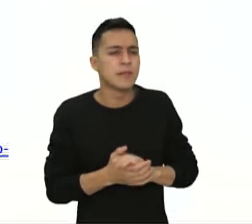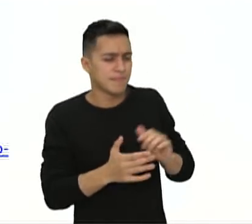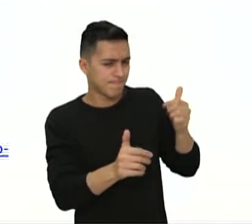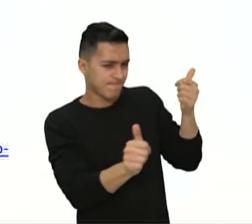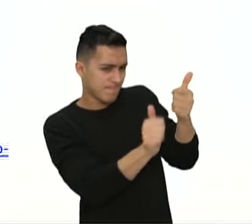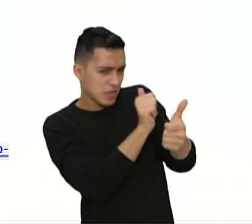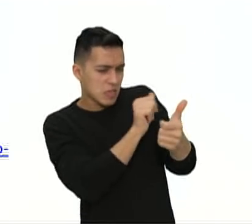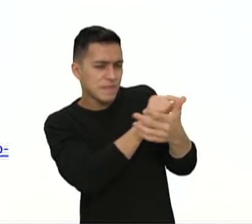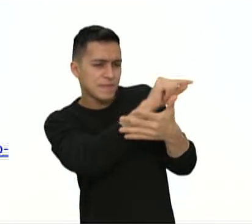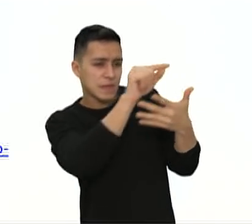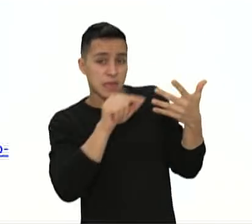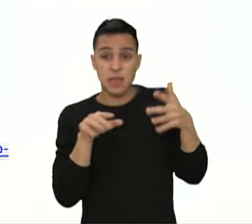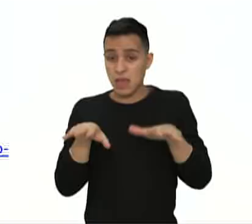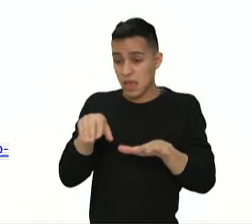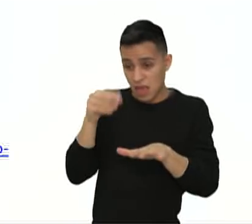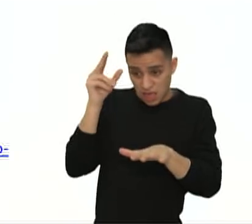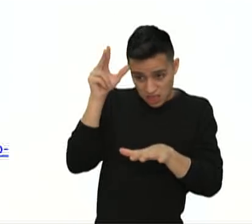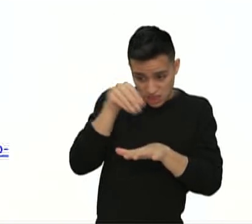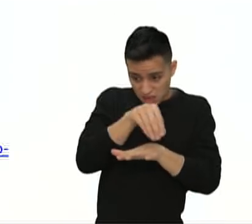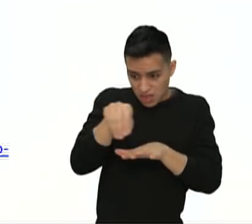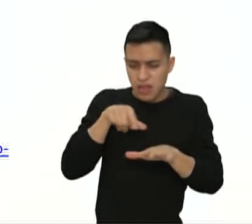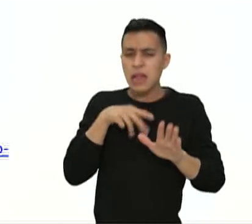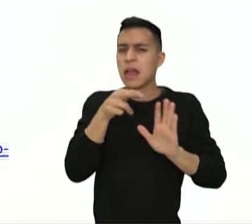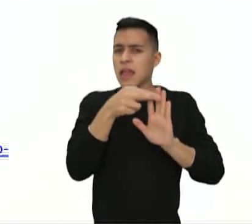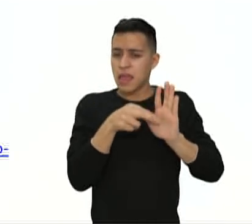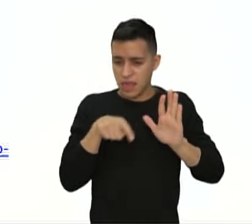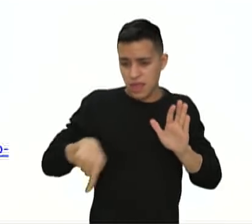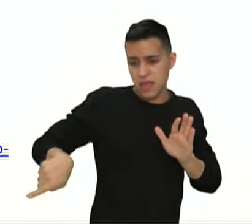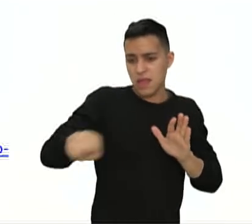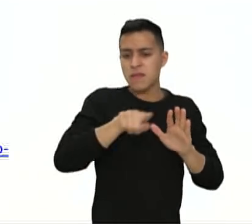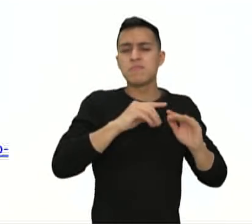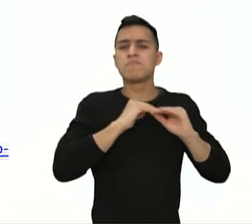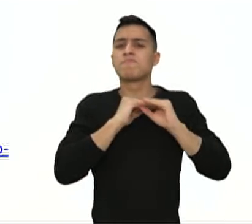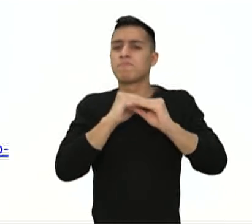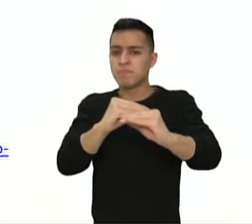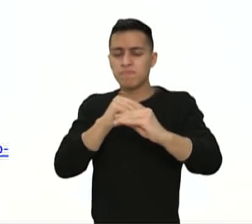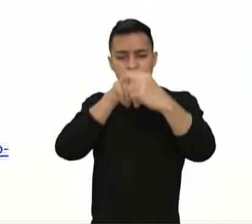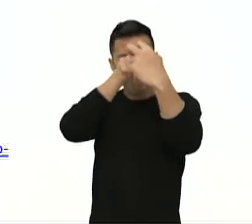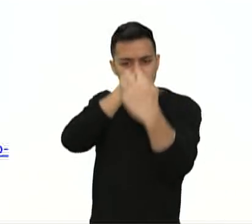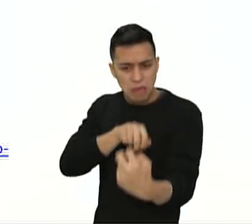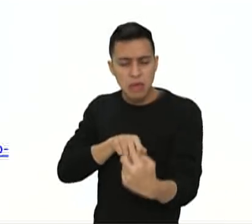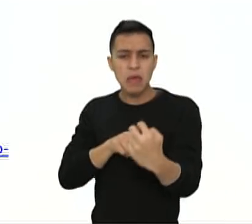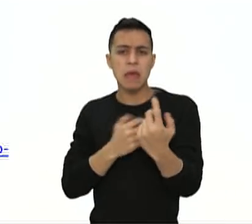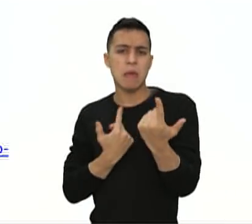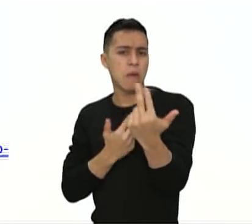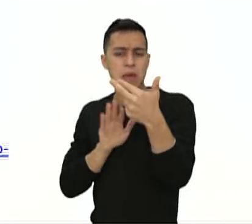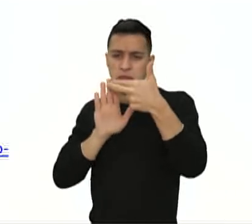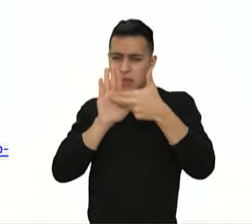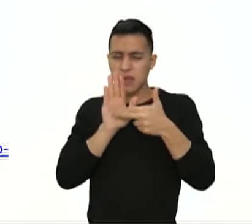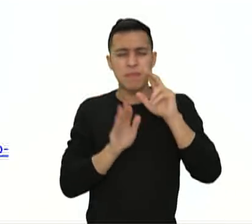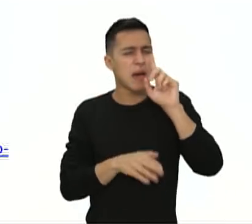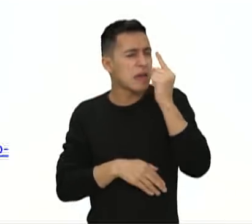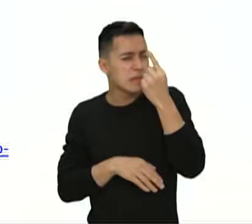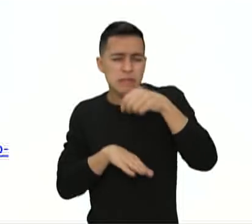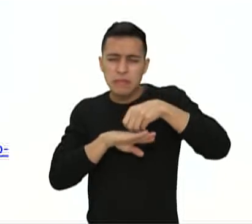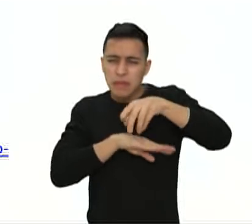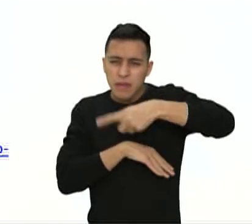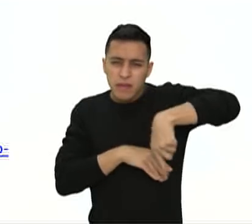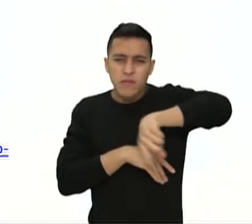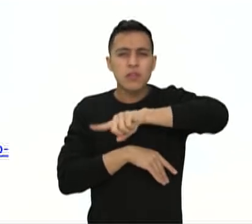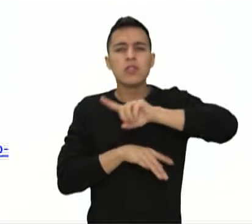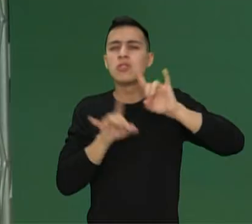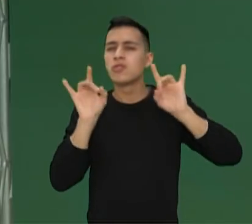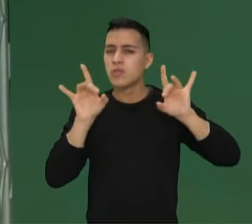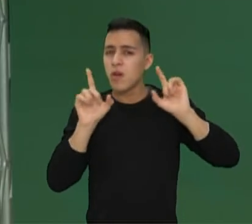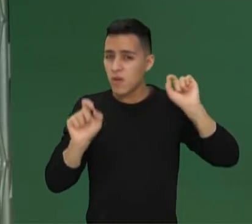esporte, o xadrez é cercado de regras que deixam o jogo de maneira igual para os dois adversários. Só uma questão assim de